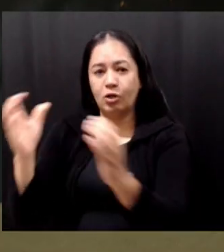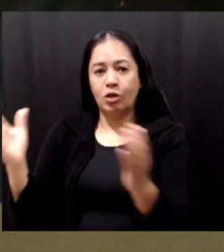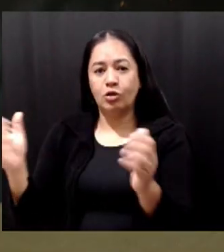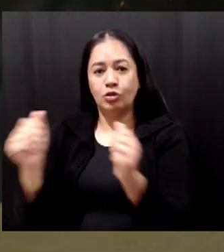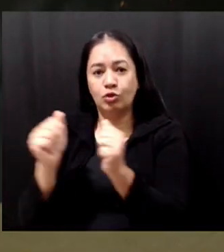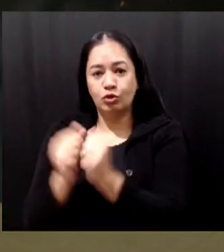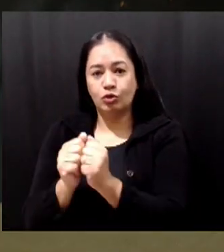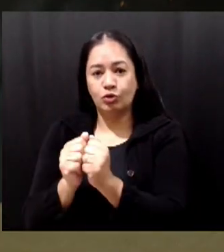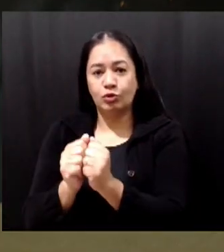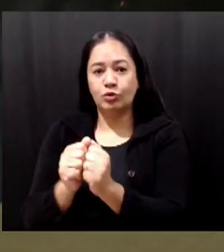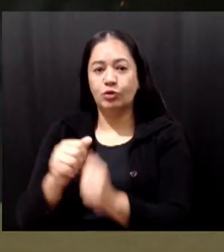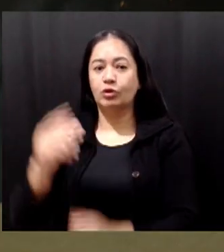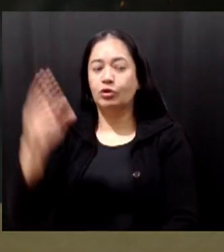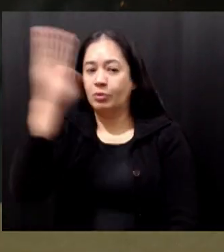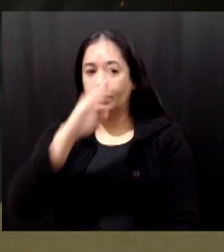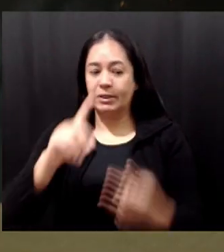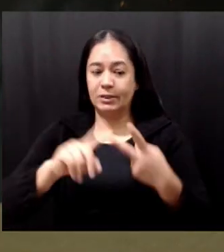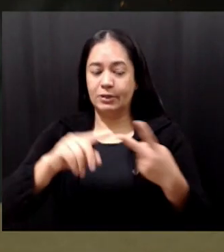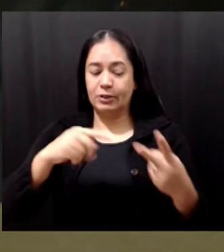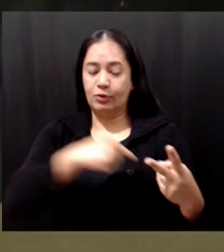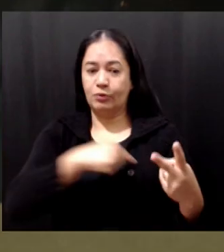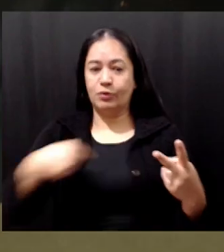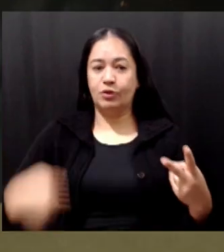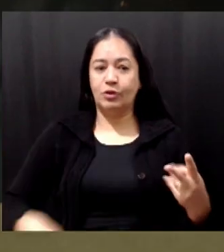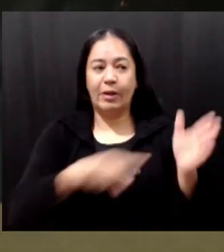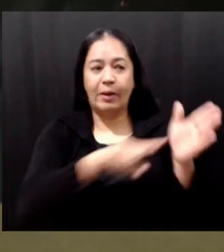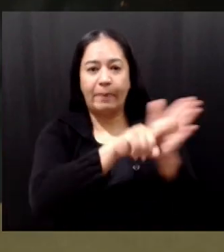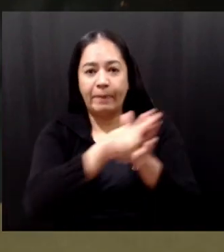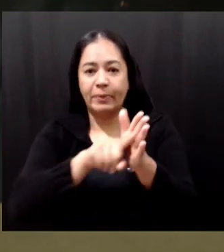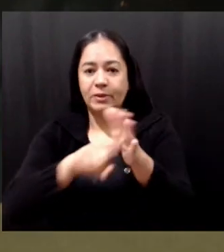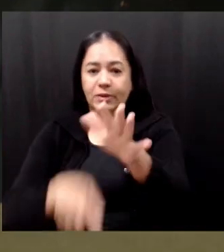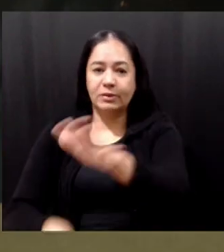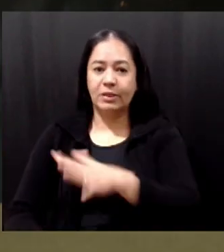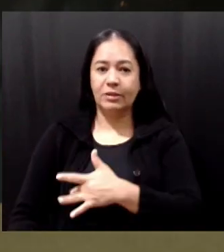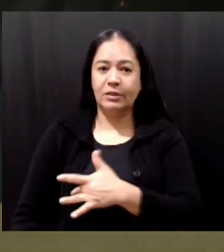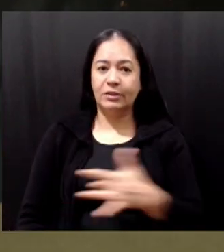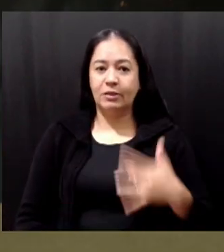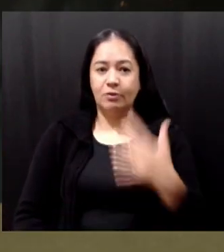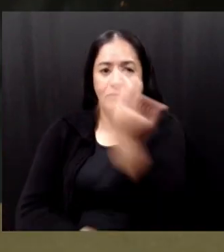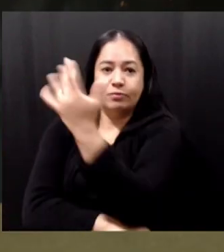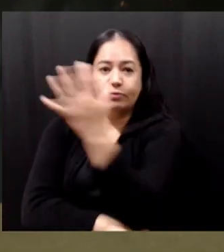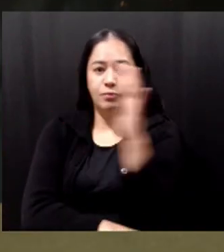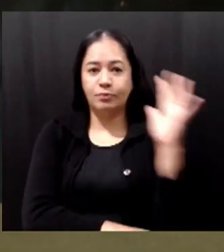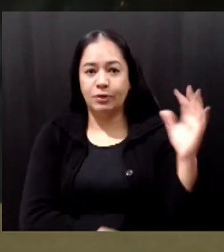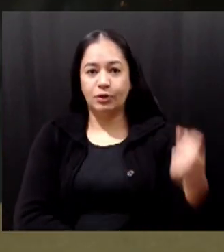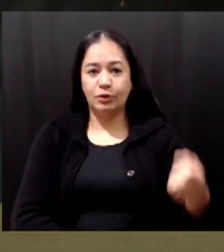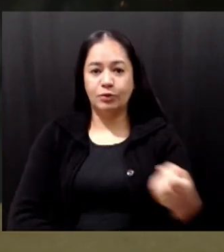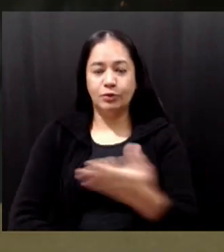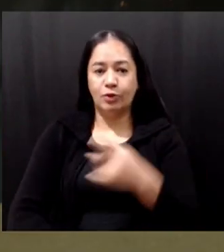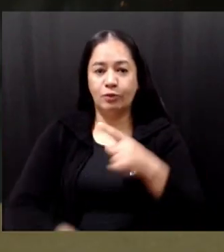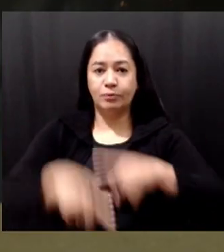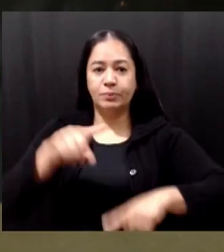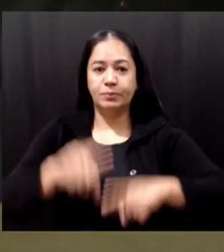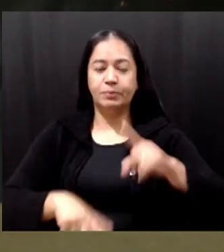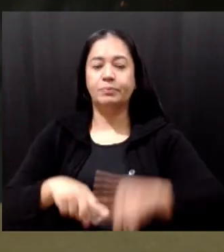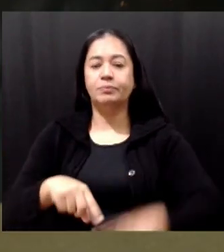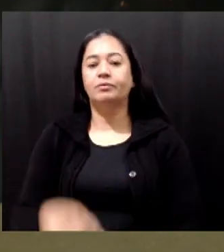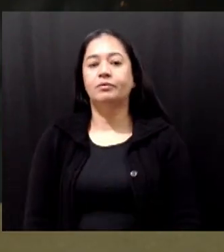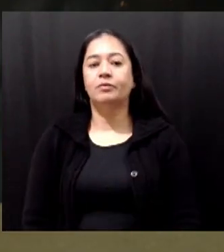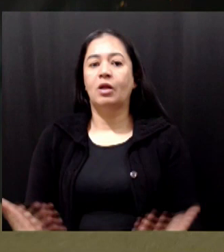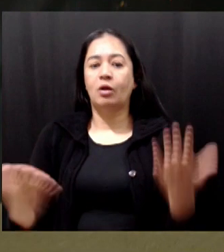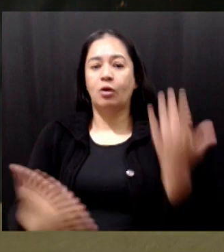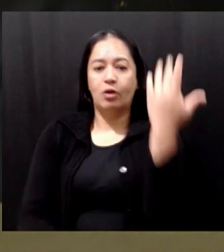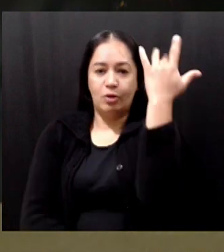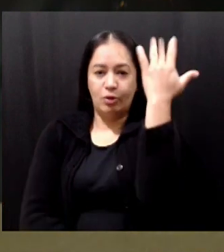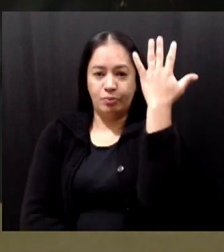fará pesquisas nas áreas de saúde, meio ambiente e novos materiais. Previsão do tempo para hoje aqui